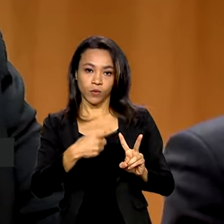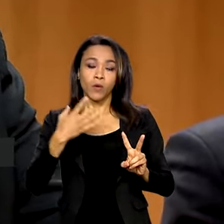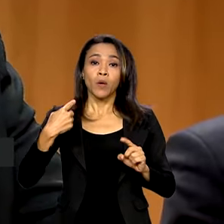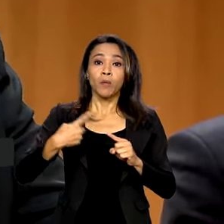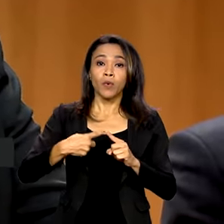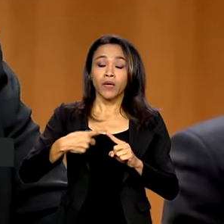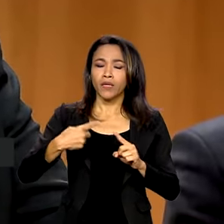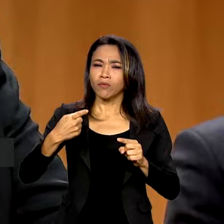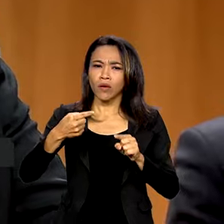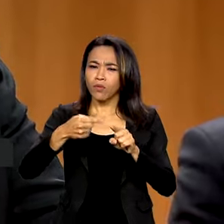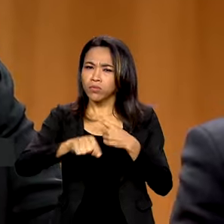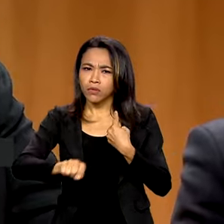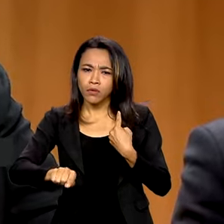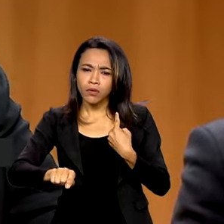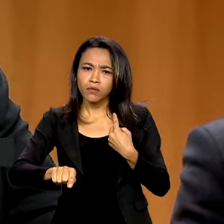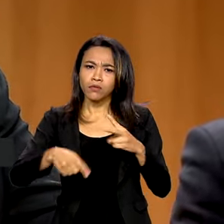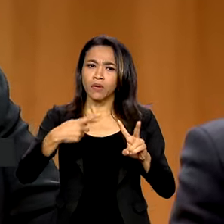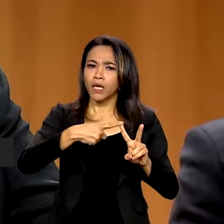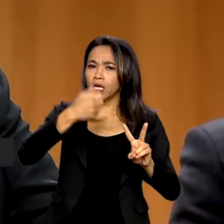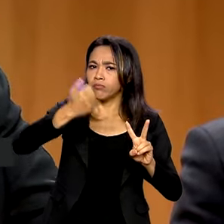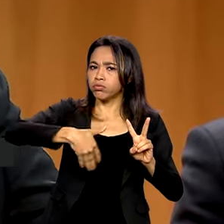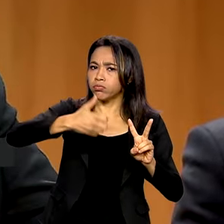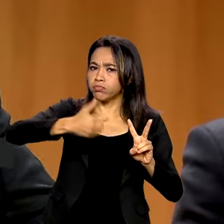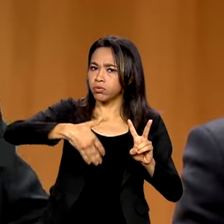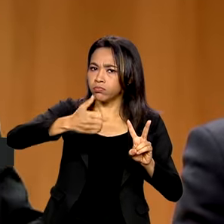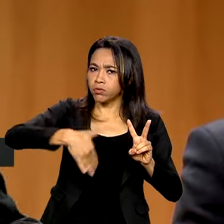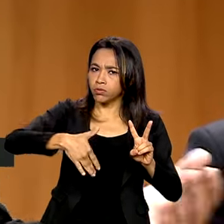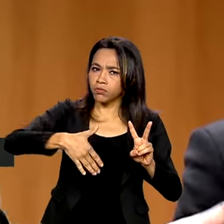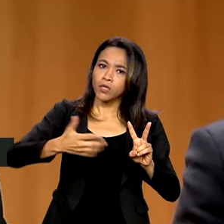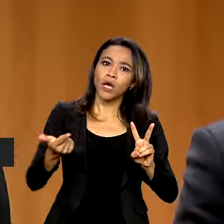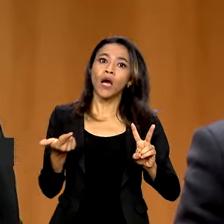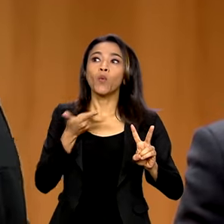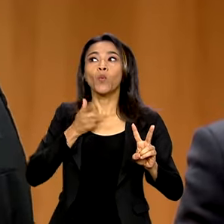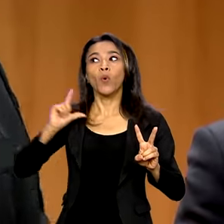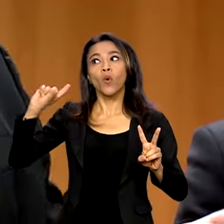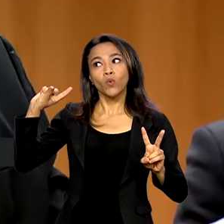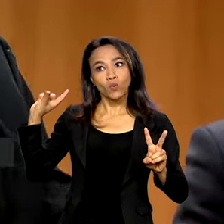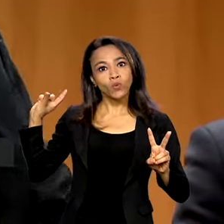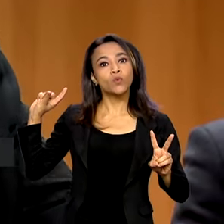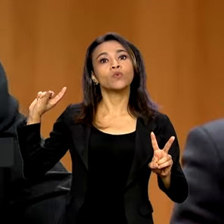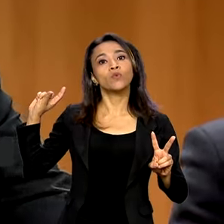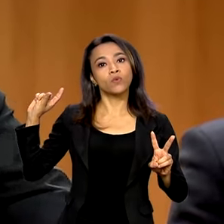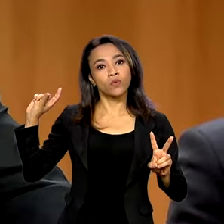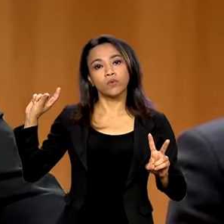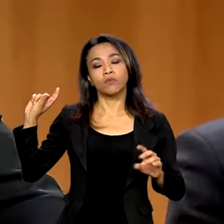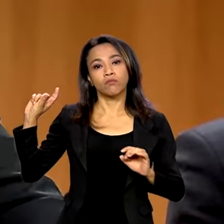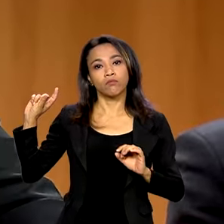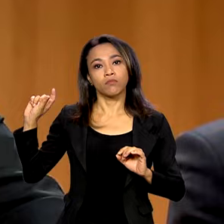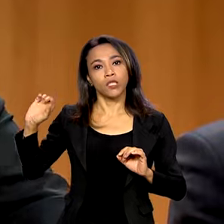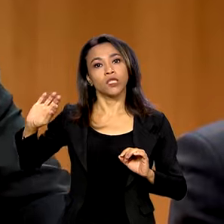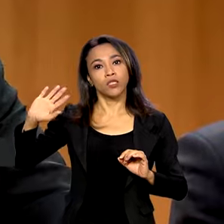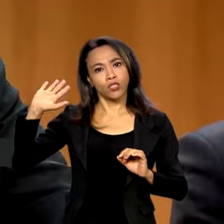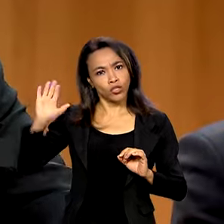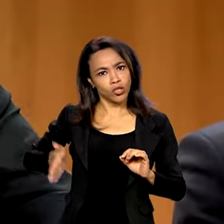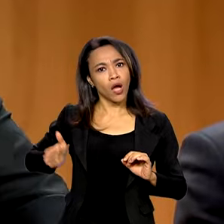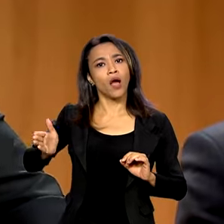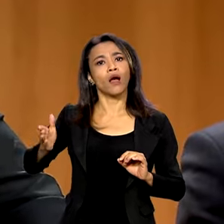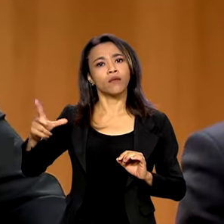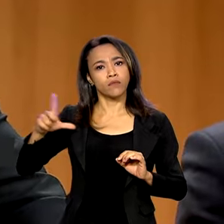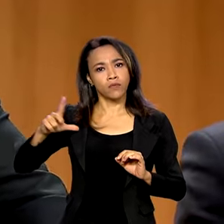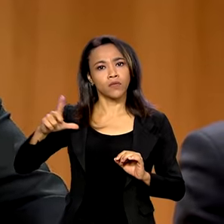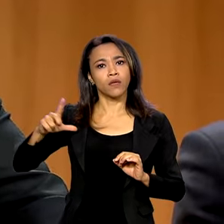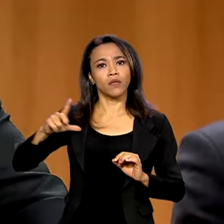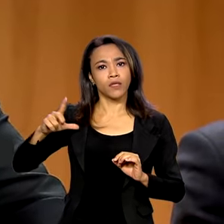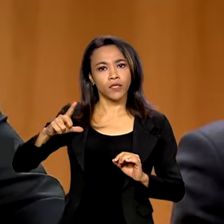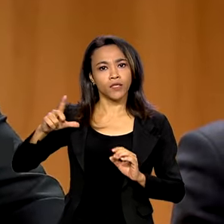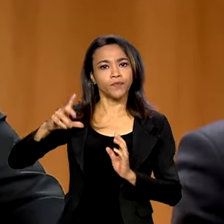entre a narrativa do Elcio em relação a outros aspectos que já se encontravam